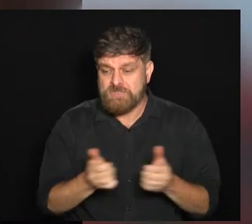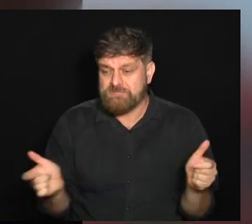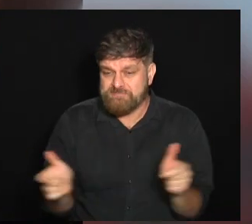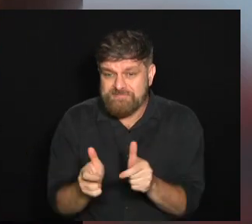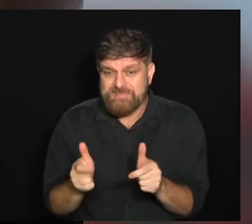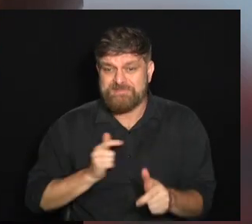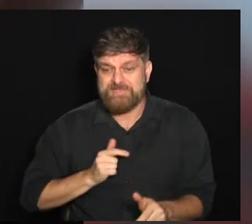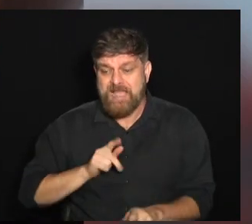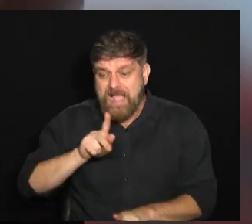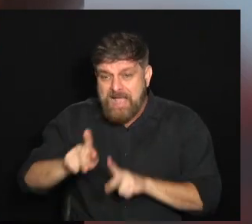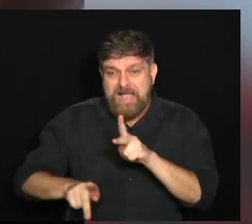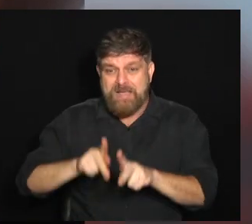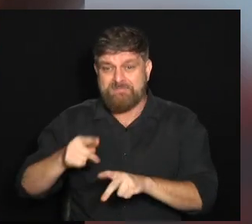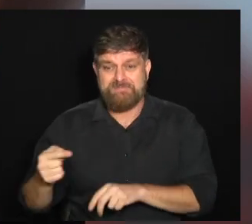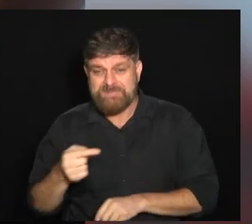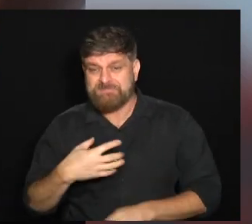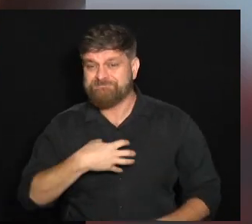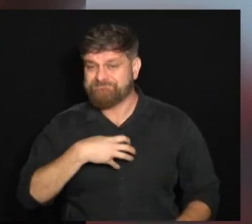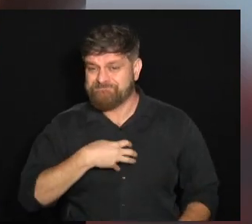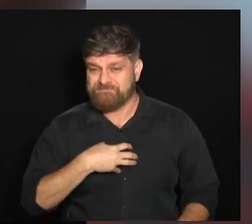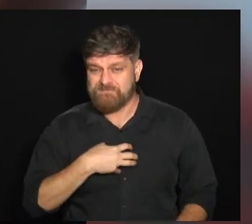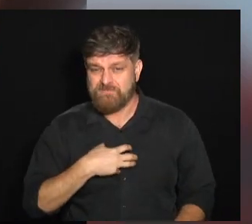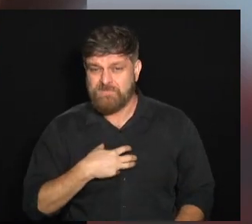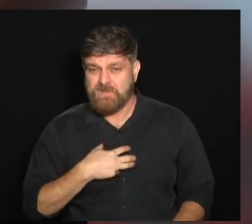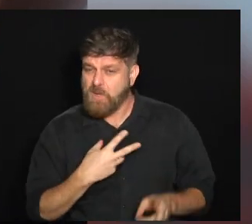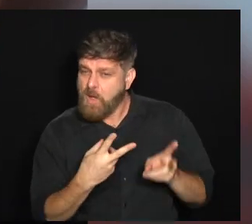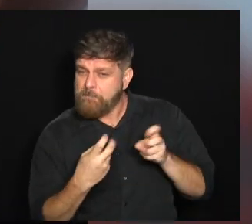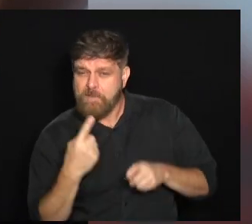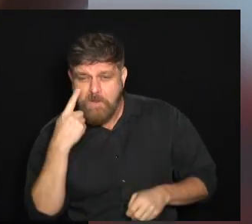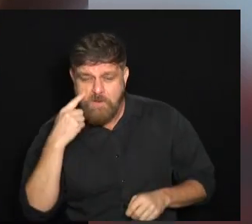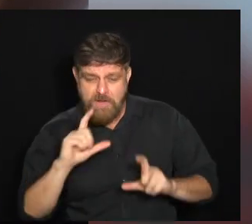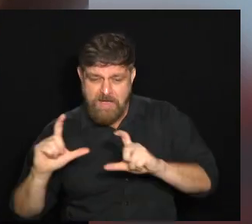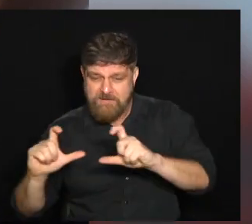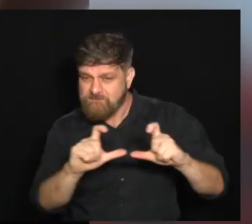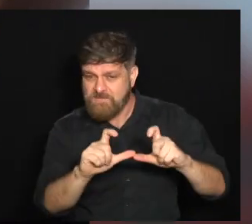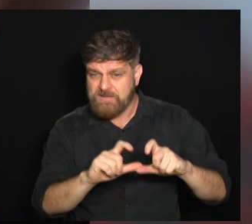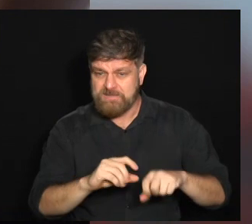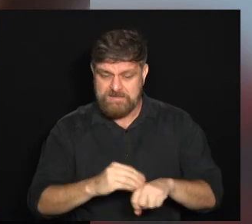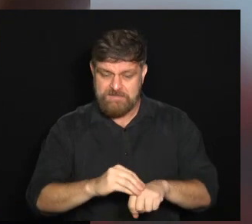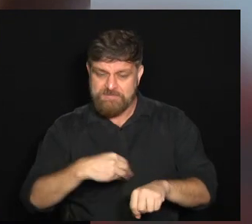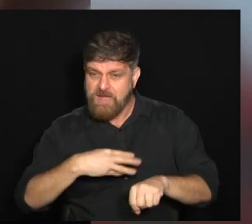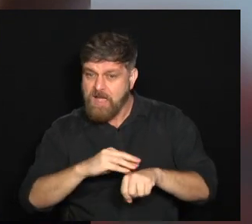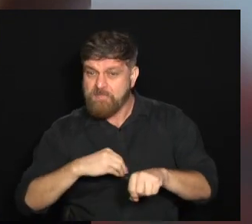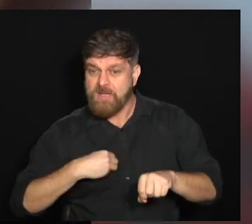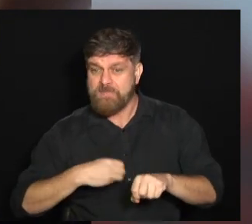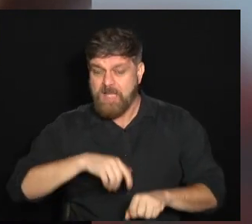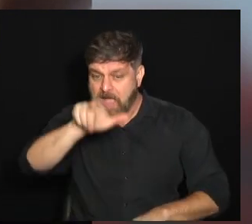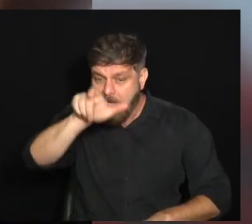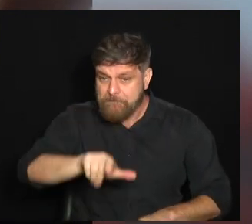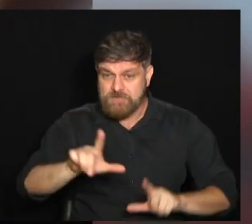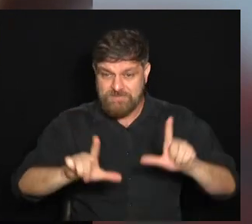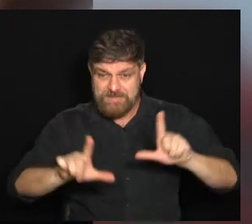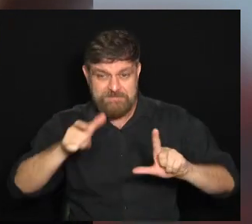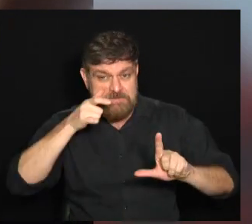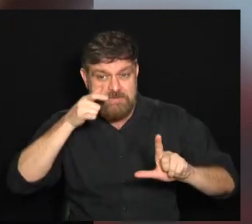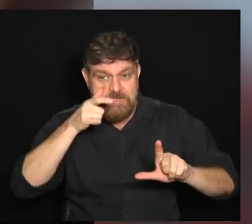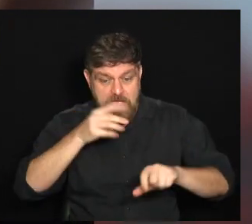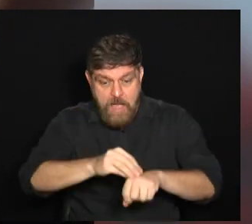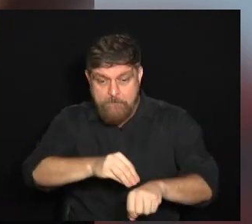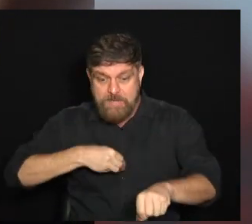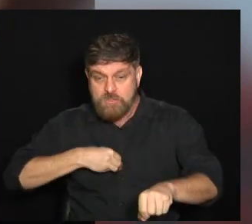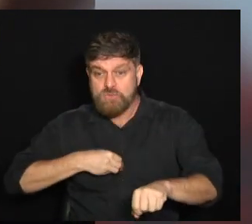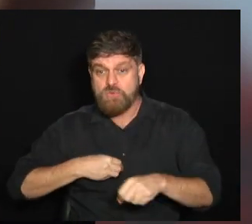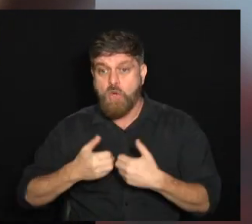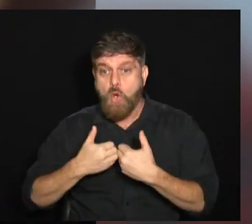sentidos pelos passageiros. Dá só uma olhada nestas fotos que a gente recebeu de uma telespectadora. Ônibus